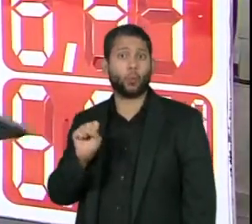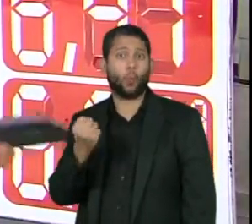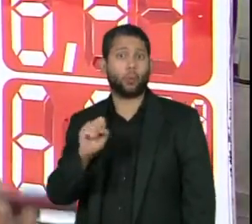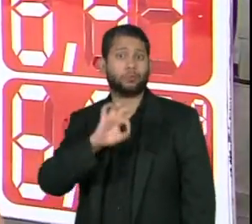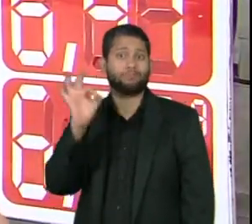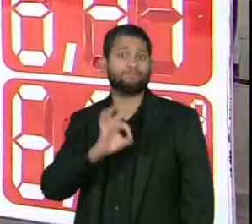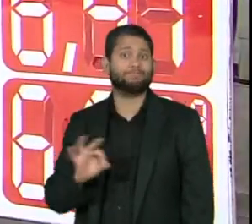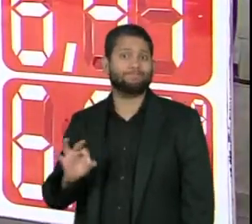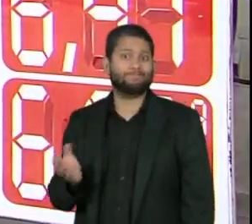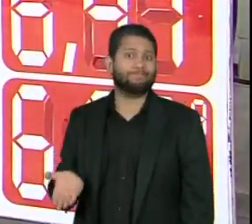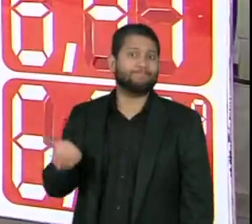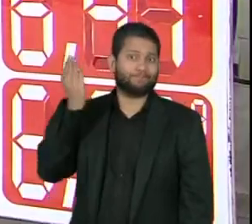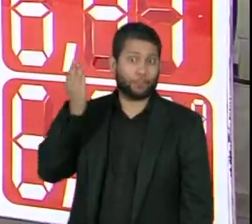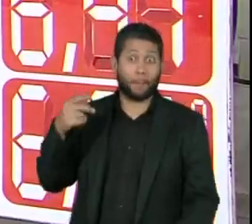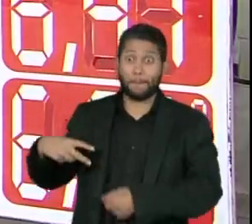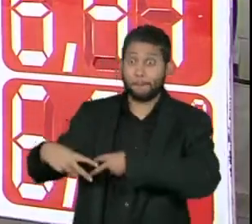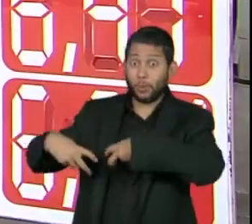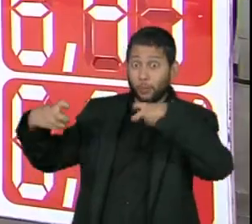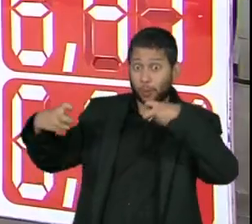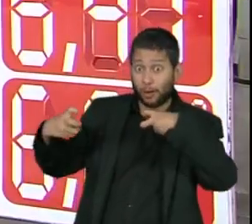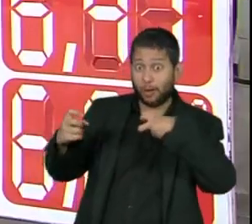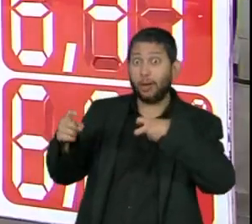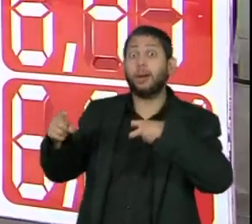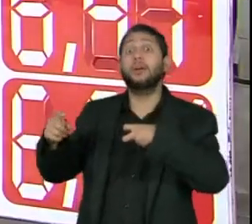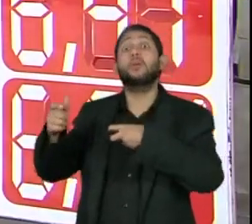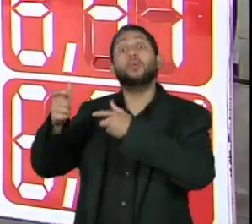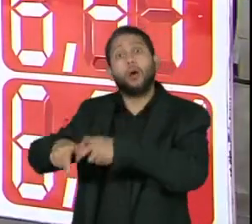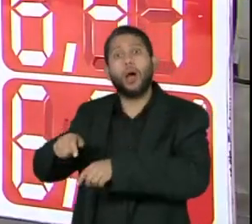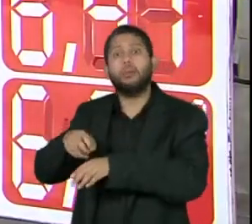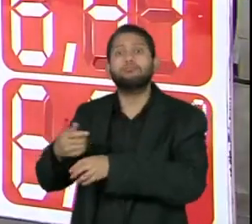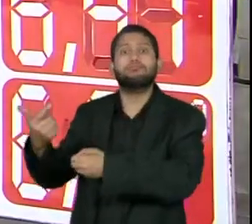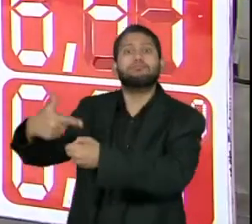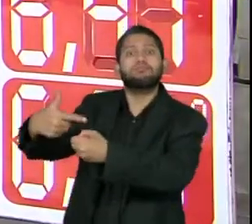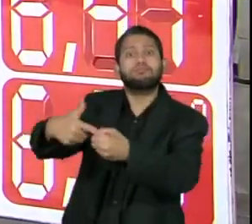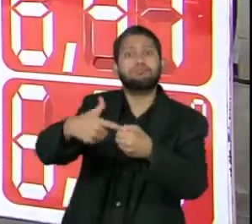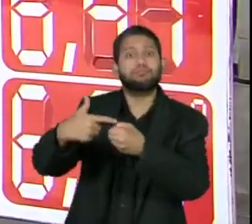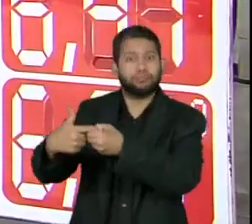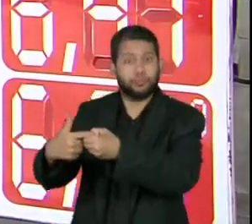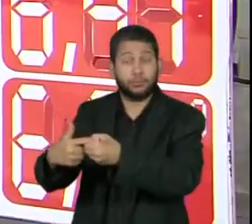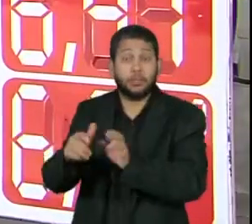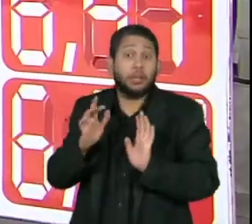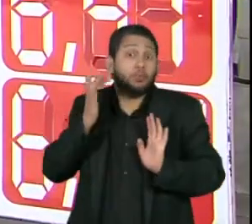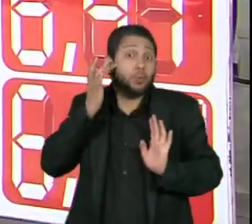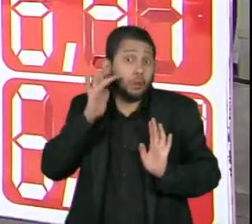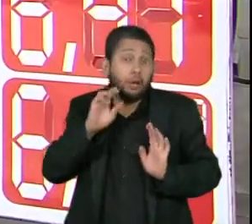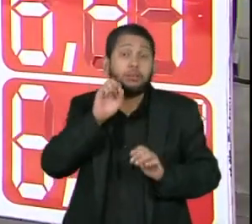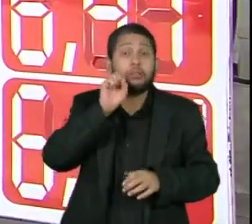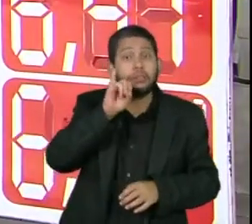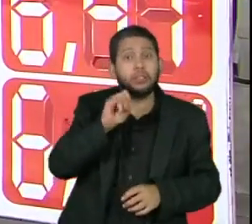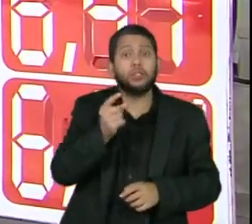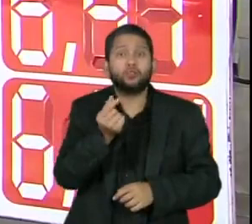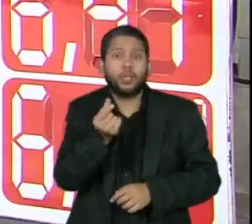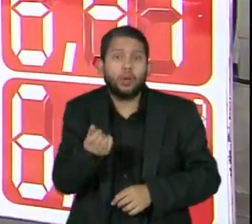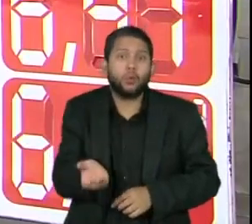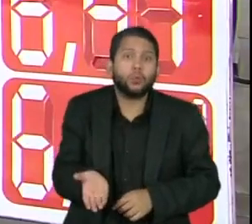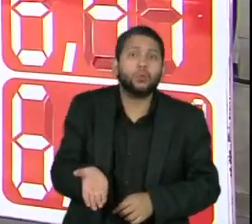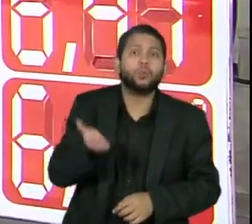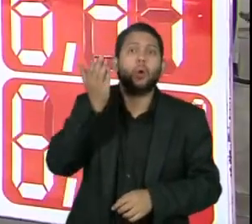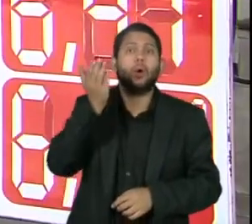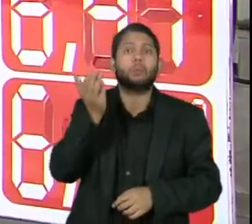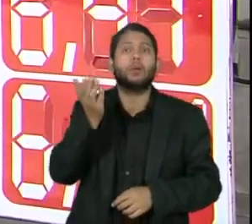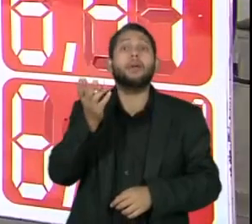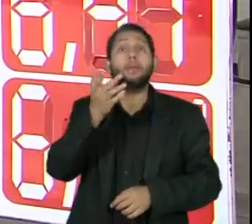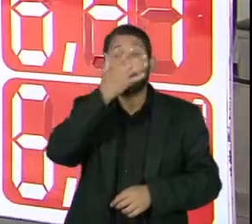18,8% da Petrobras para as refinarias. Ainda não se sabe se todo esse reajuste, ou até mais do que ele,